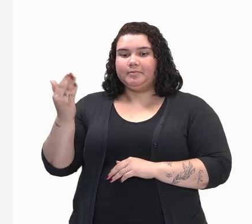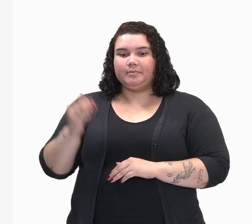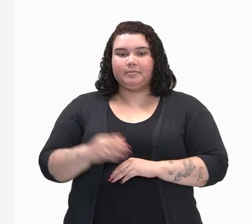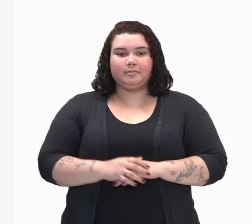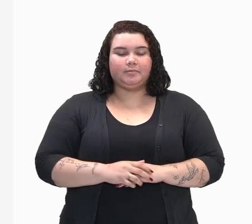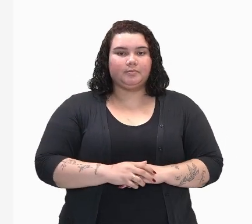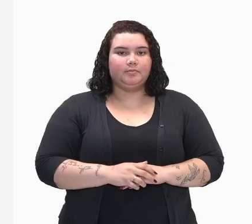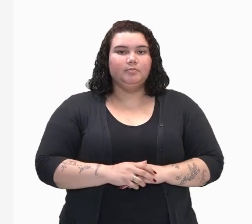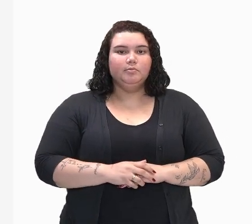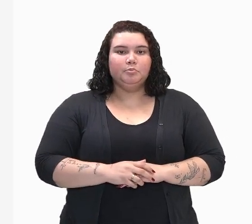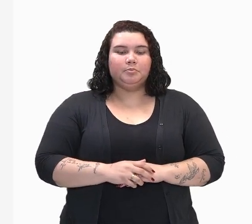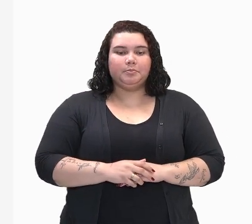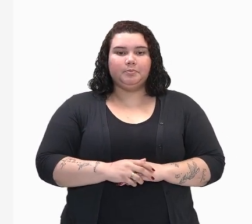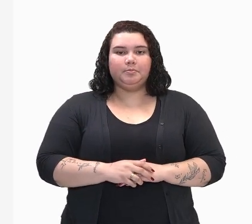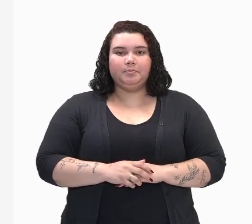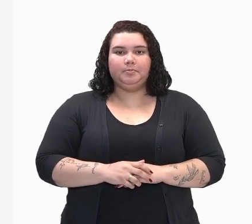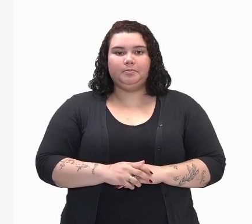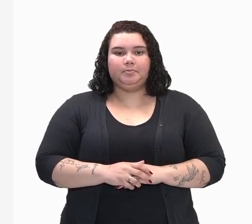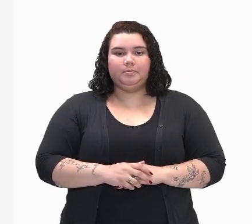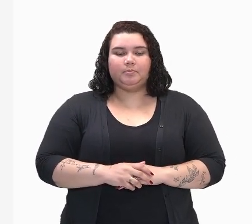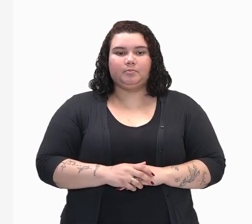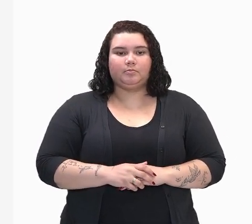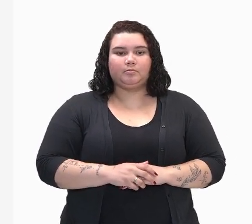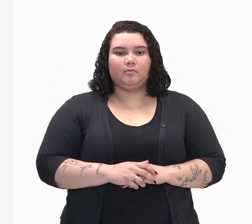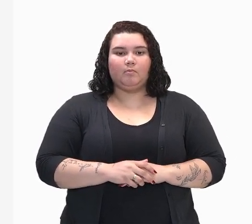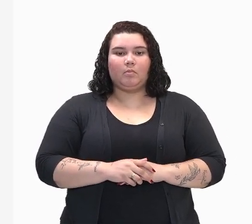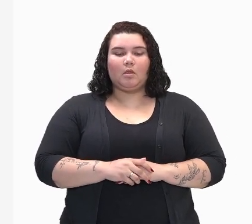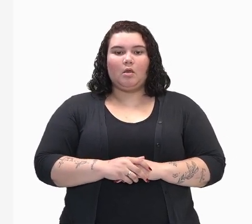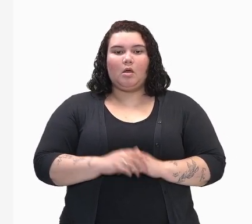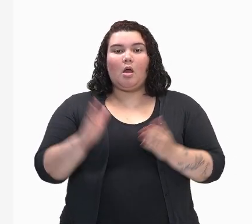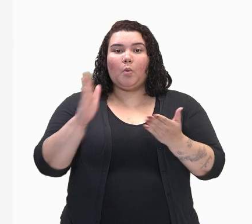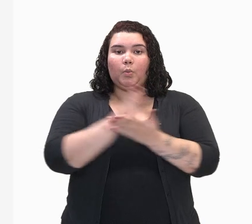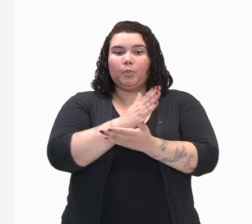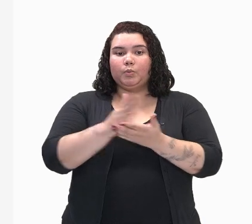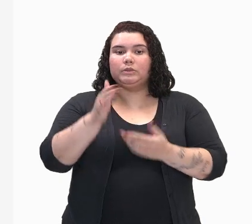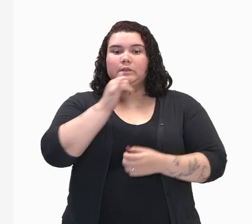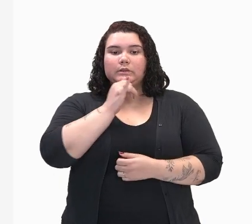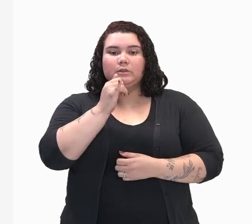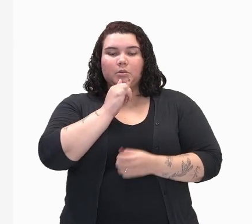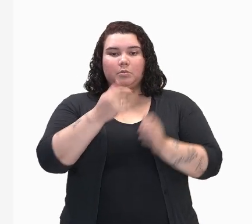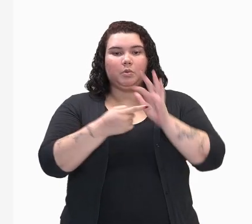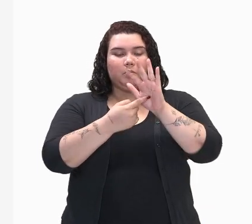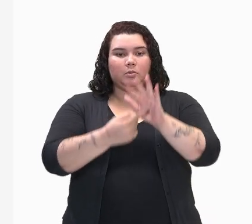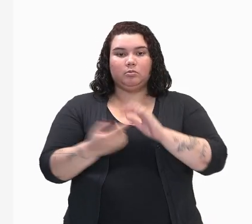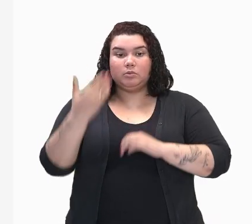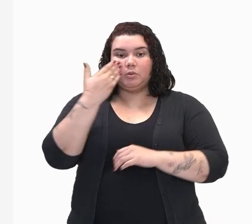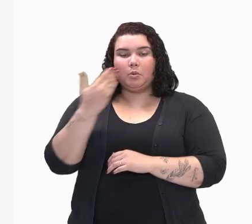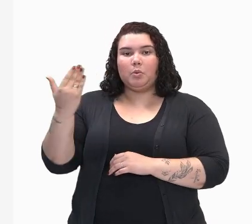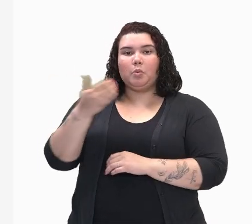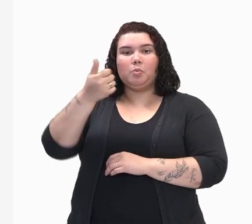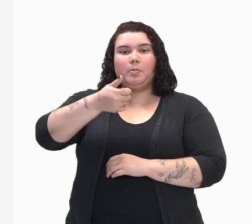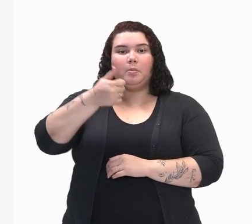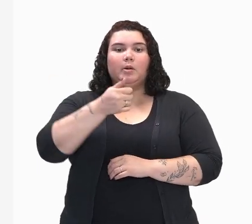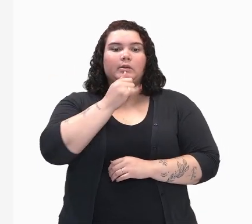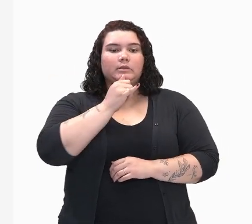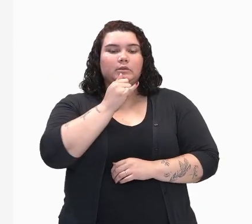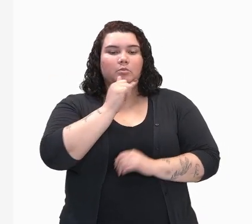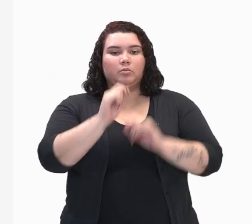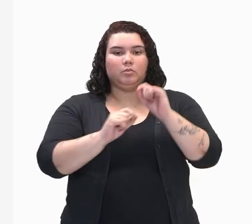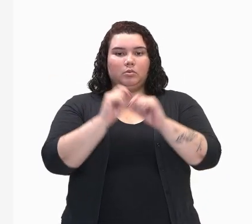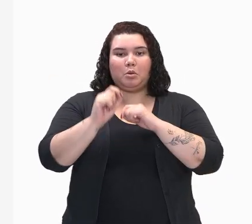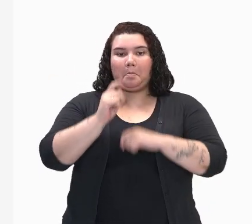são as características da força. Temos aqui alguns exemplos, né? Aqui o exemplo número 1, nós temos aí uma